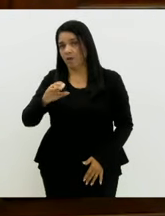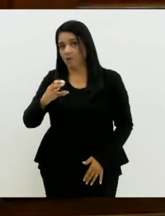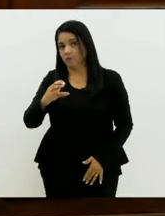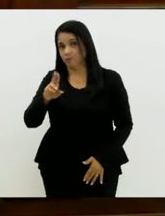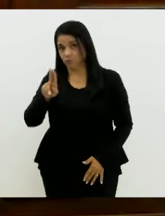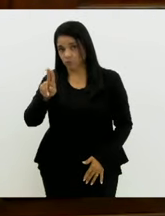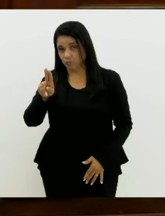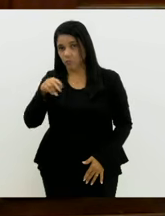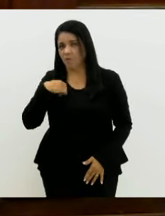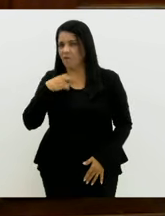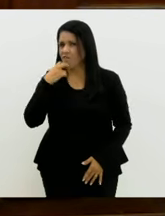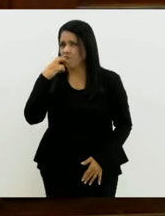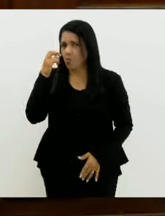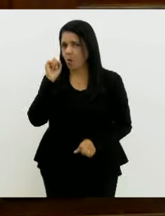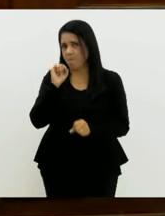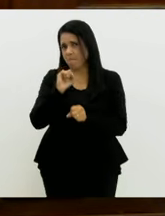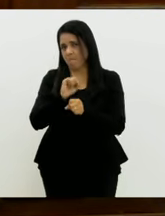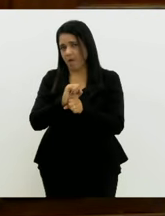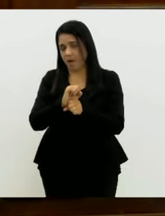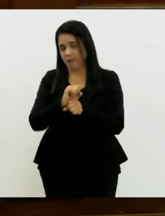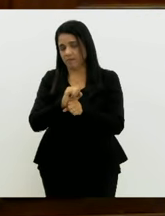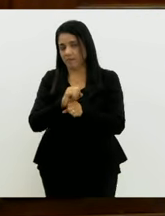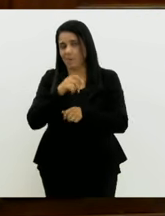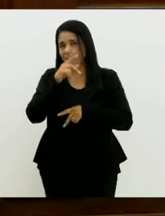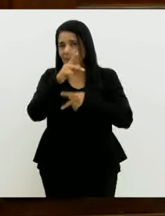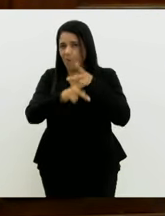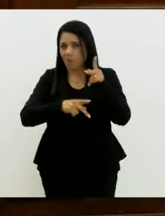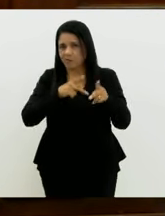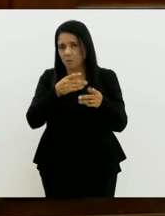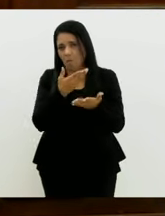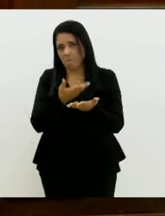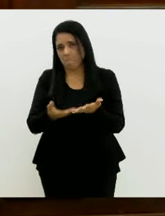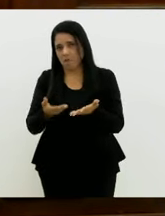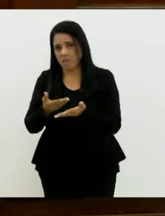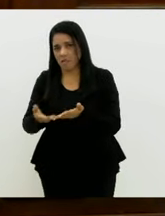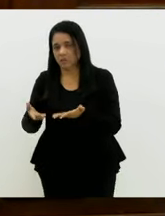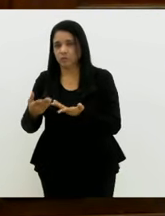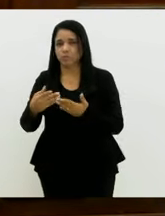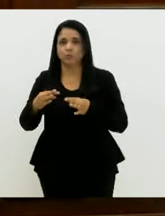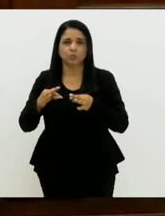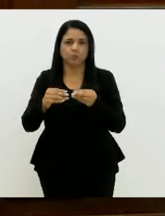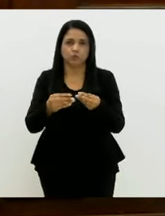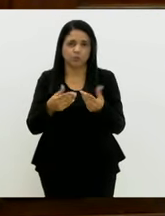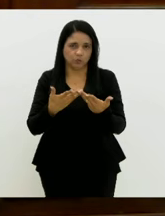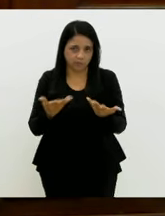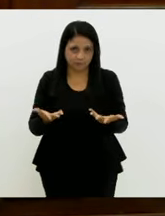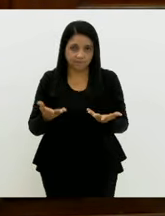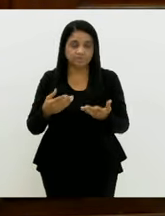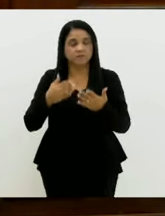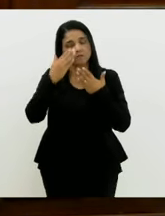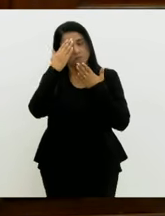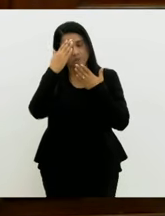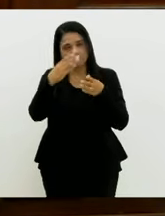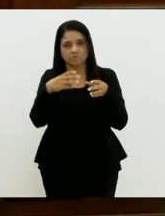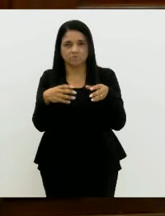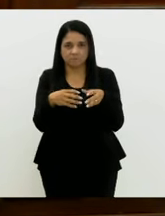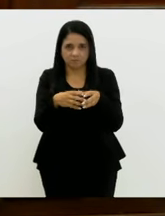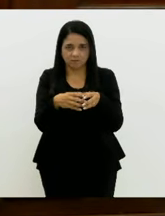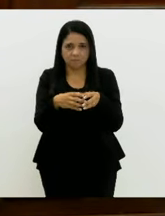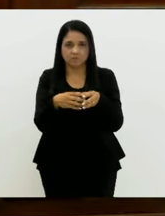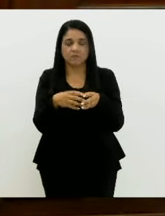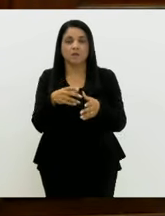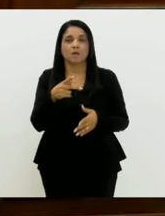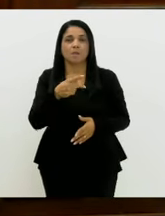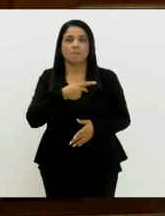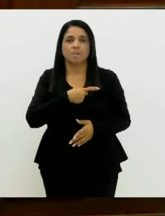tempo e a população perdendo todos os seus pertences. Então quero aqui agradecer mais uma vez toda a nossa equipe, em nome do nosso pastor Johnny